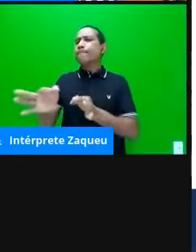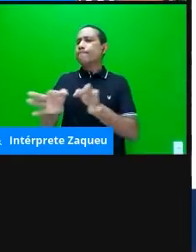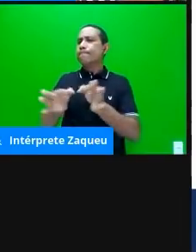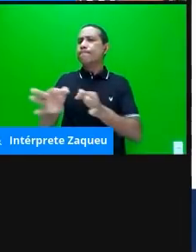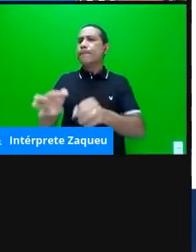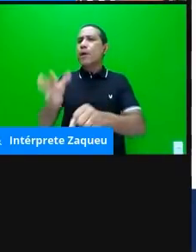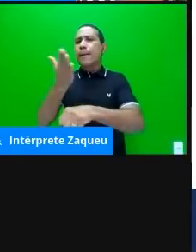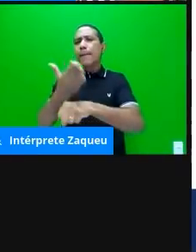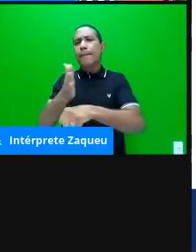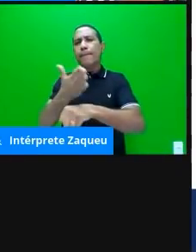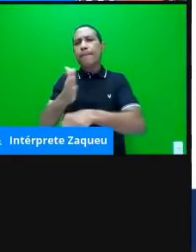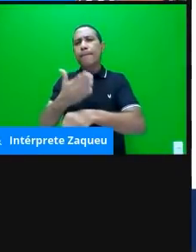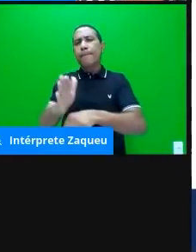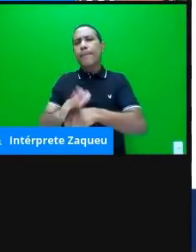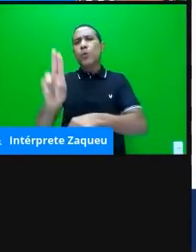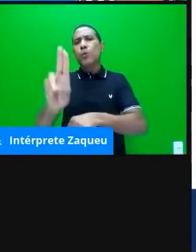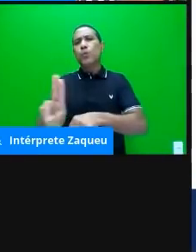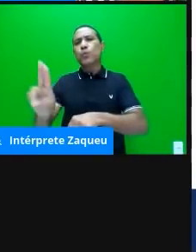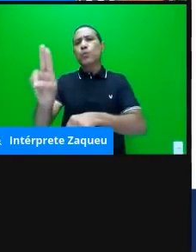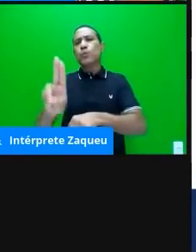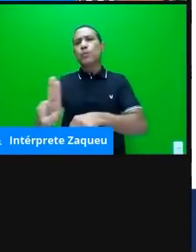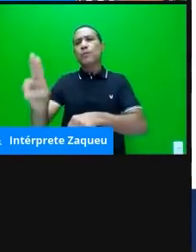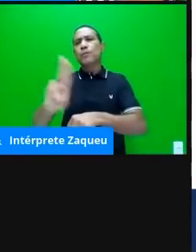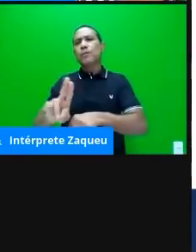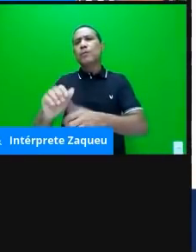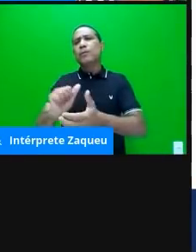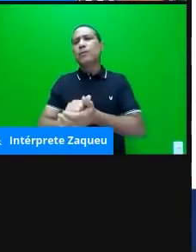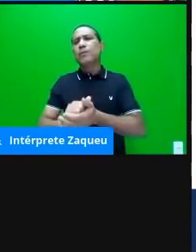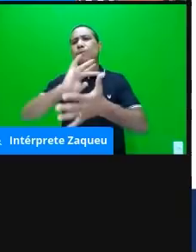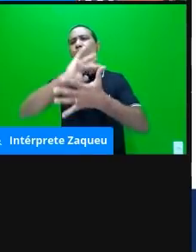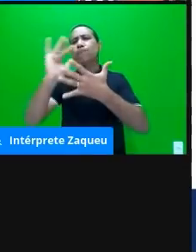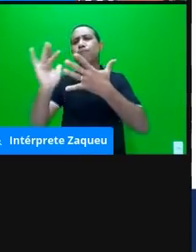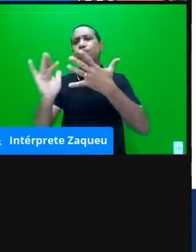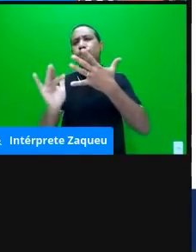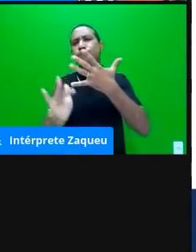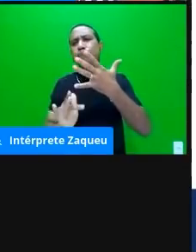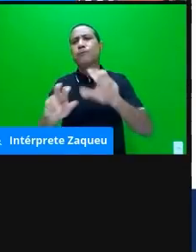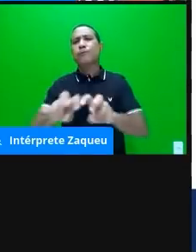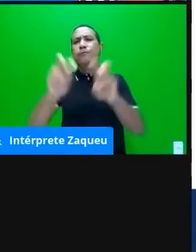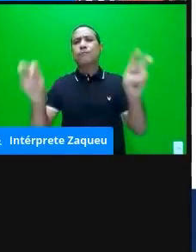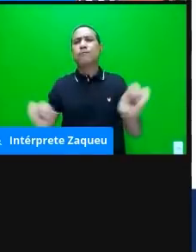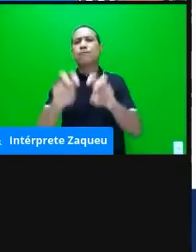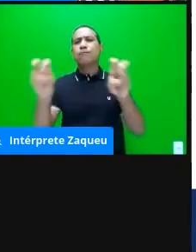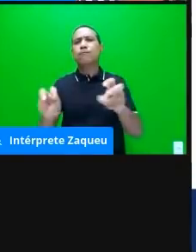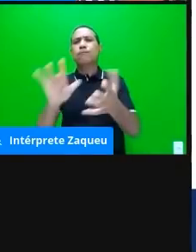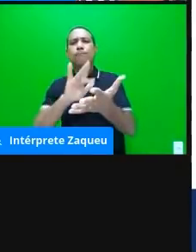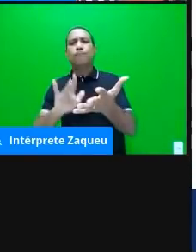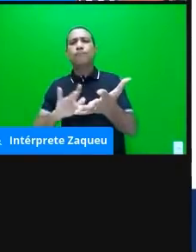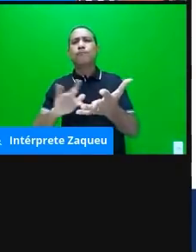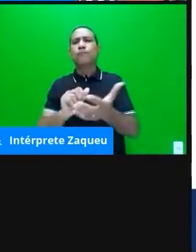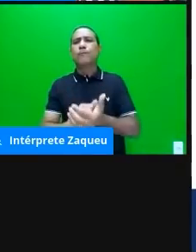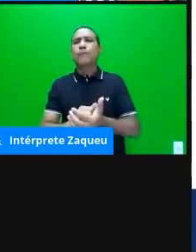práticas, utilizando as mídias digitais e os materiais impressos durante